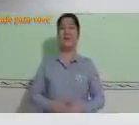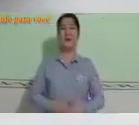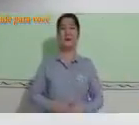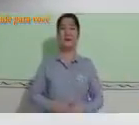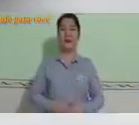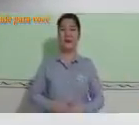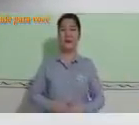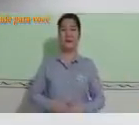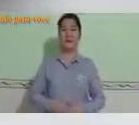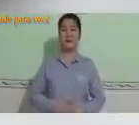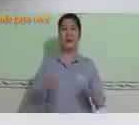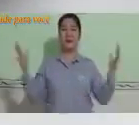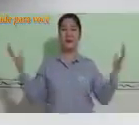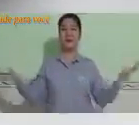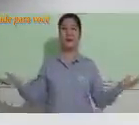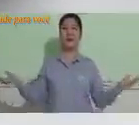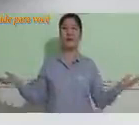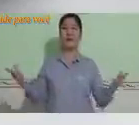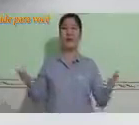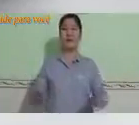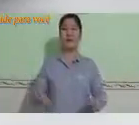COMOTIRRLEITEMATERNOCOMASMATUOS embora possa ser mais difícil, vírgula